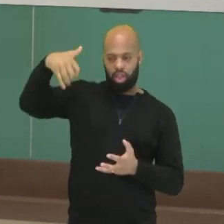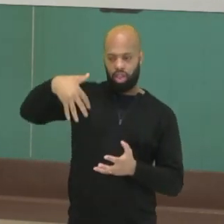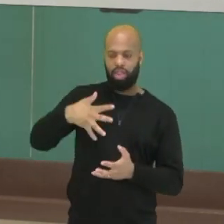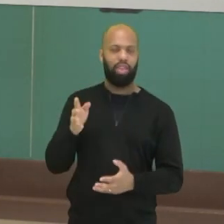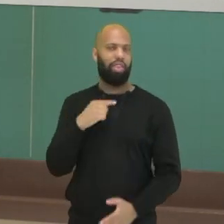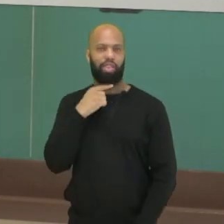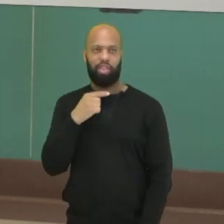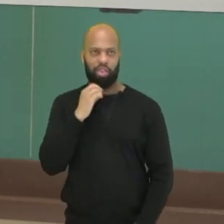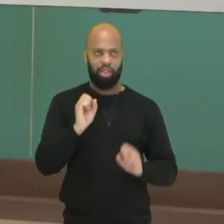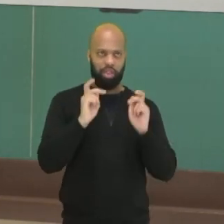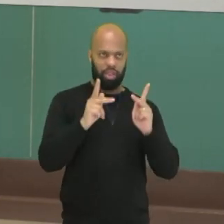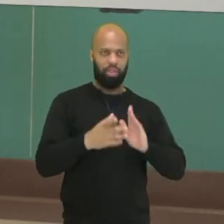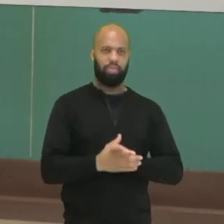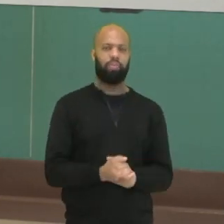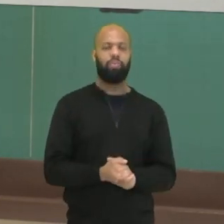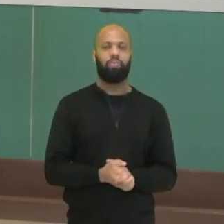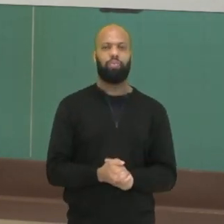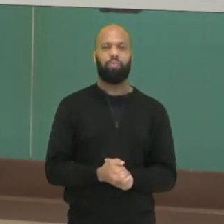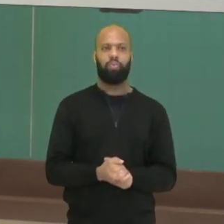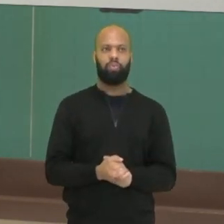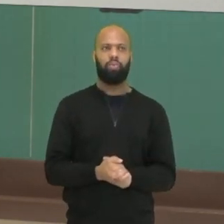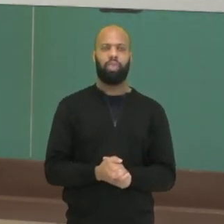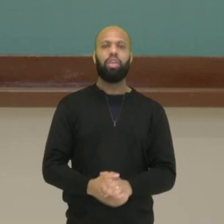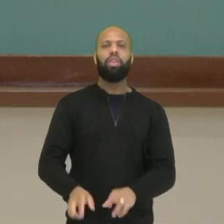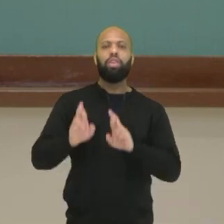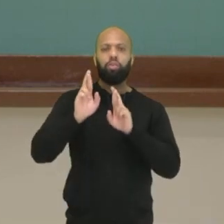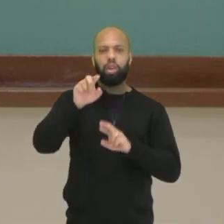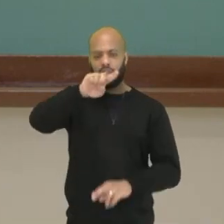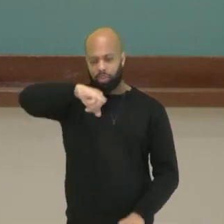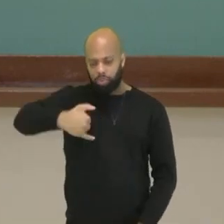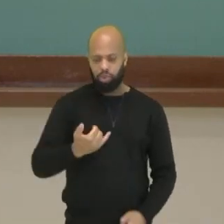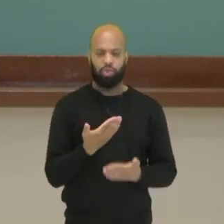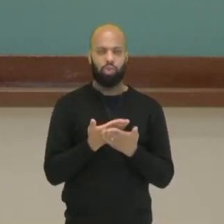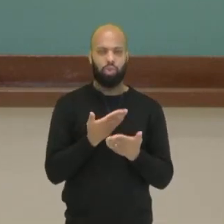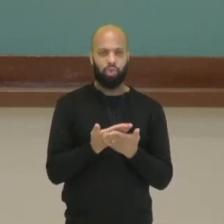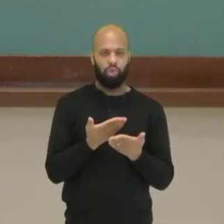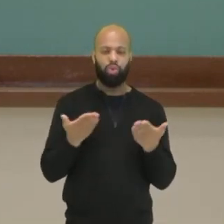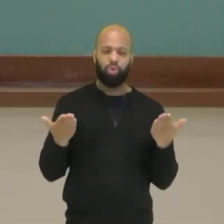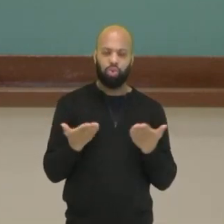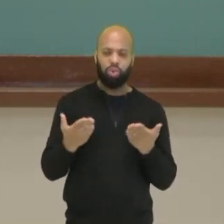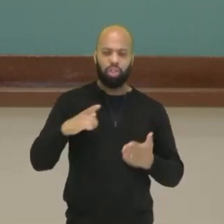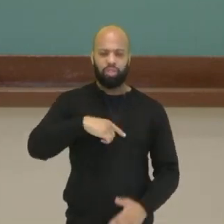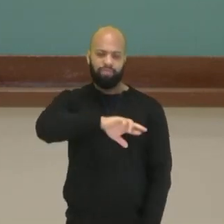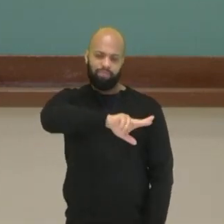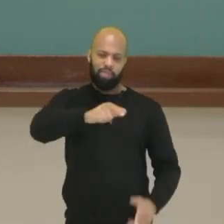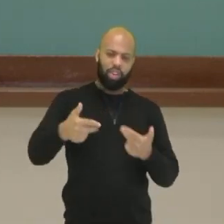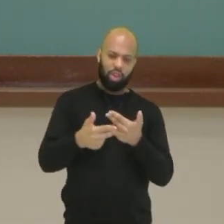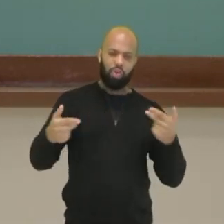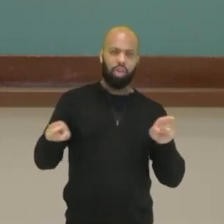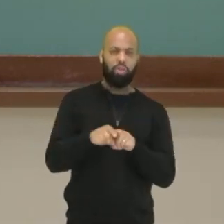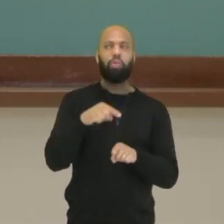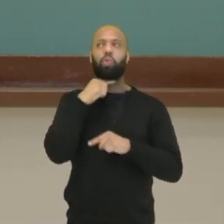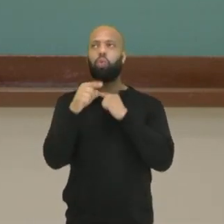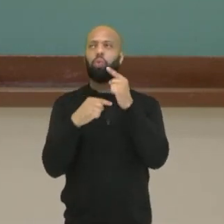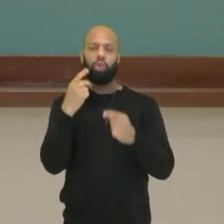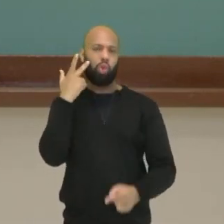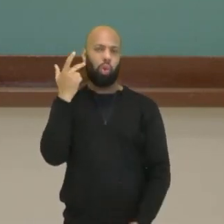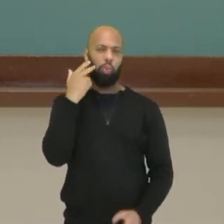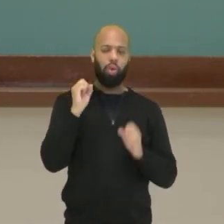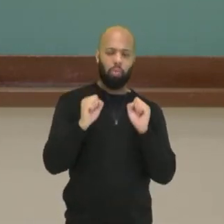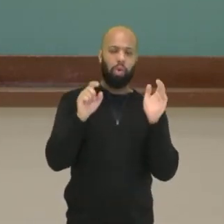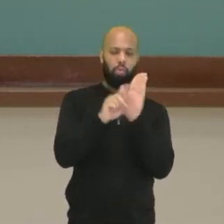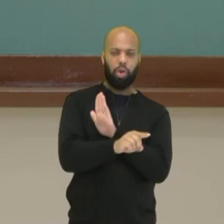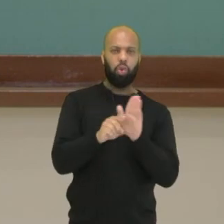gente? Então, gente, espero que vocês tenham gostado dessa aula, muitas coisas podem ter ficado na dúvida, muitas coisas você